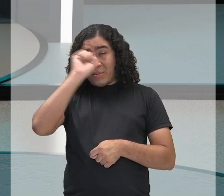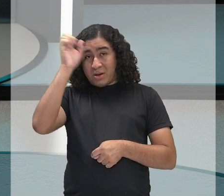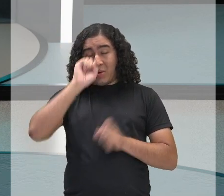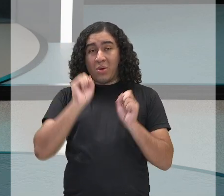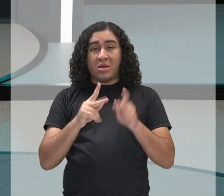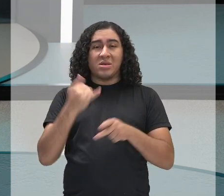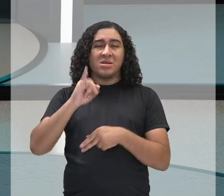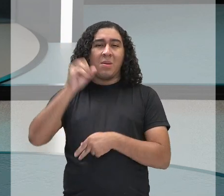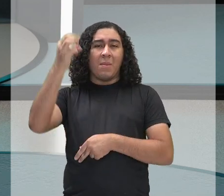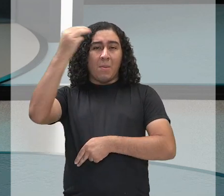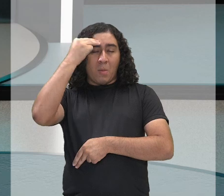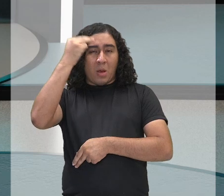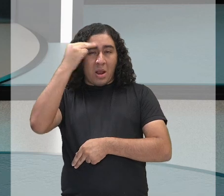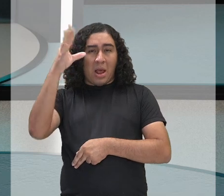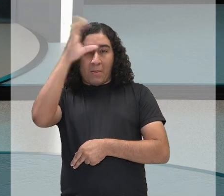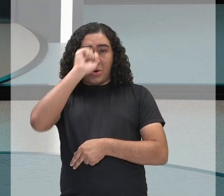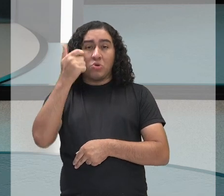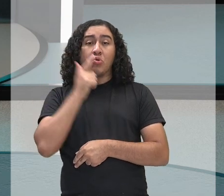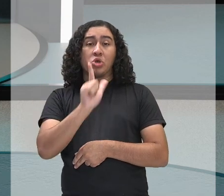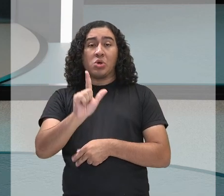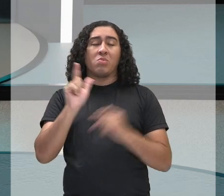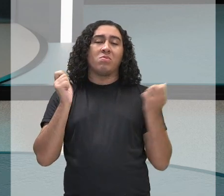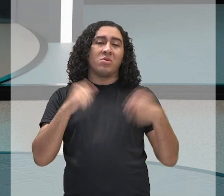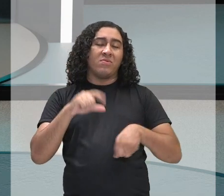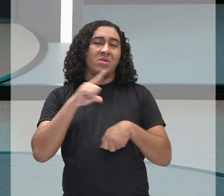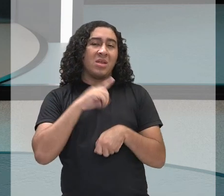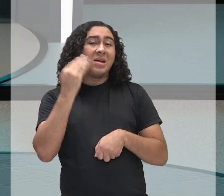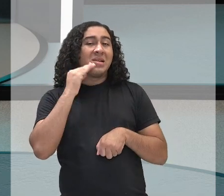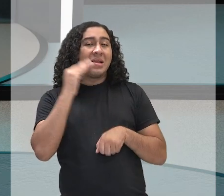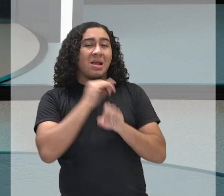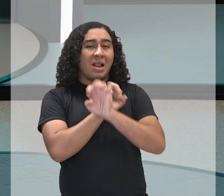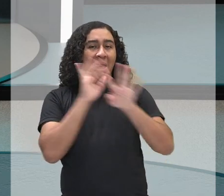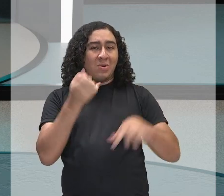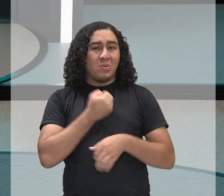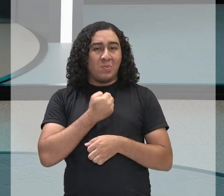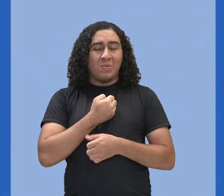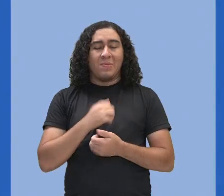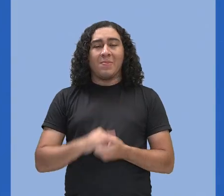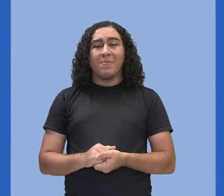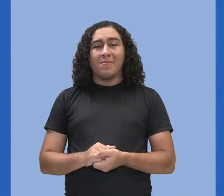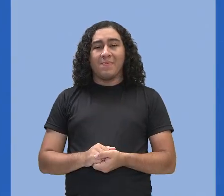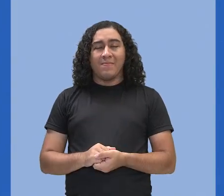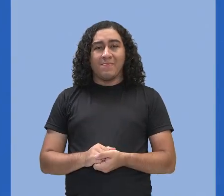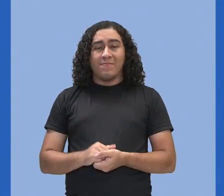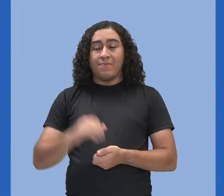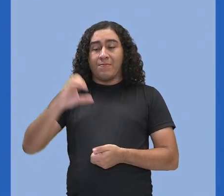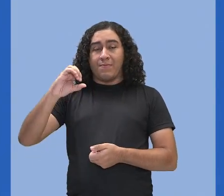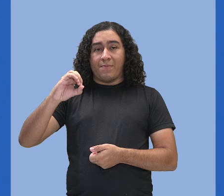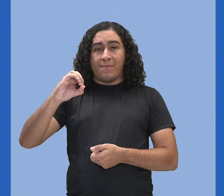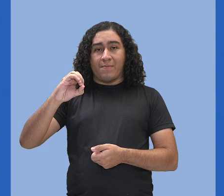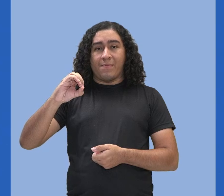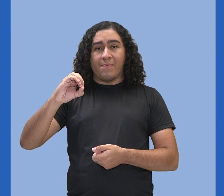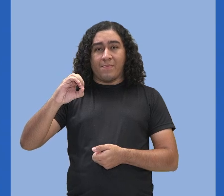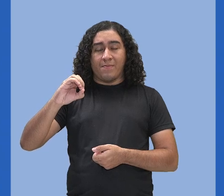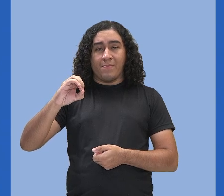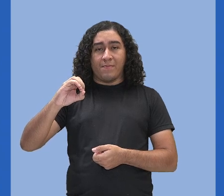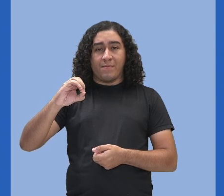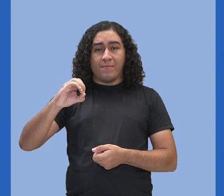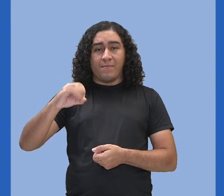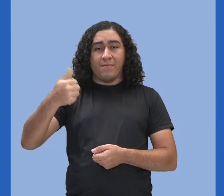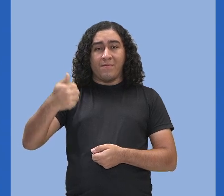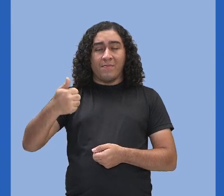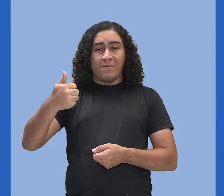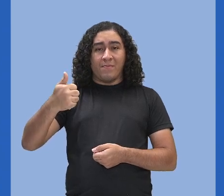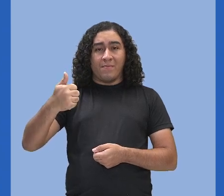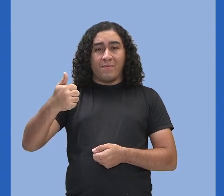esses números, a gente consegue falar todos os números de 0 a 100. Acompanhe. 0,